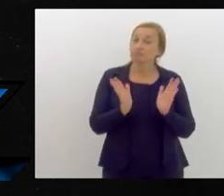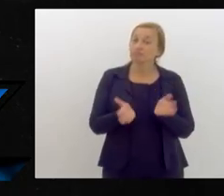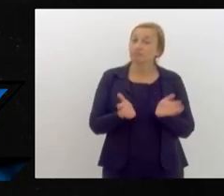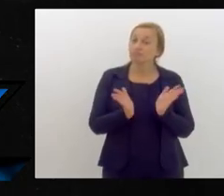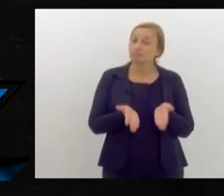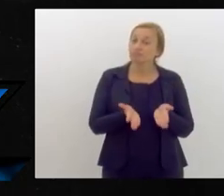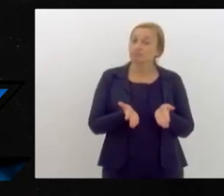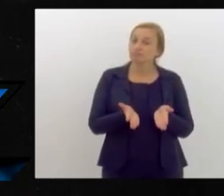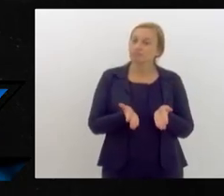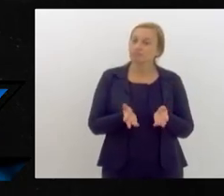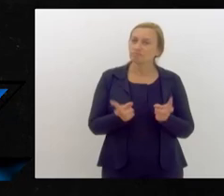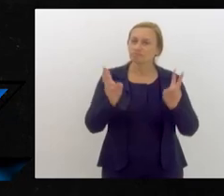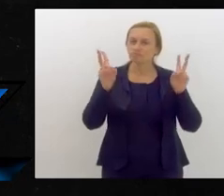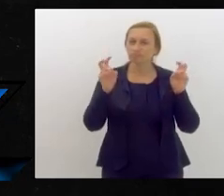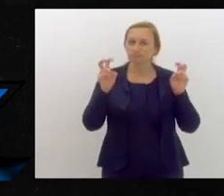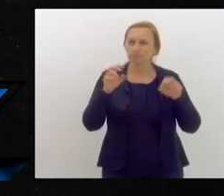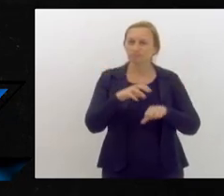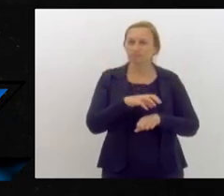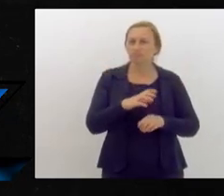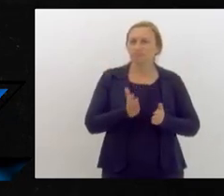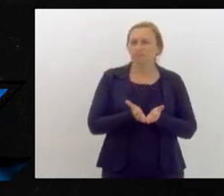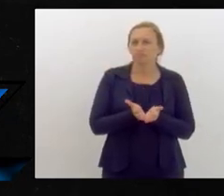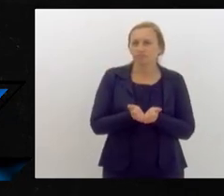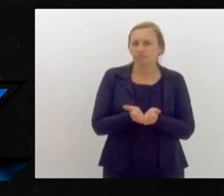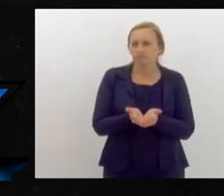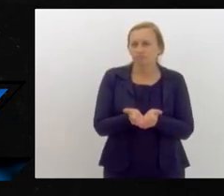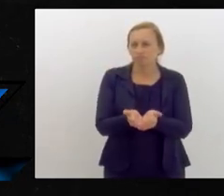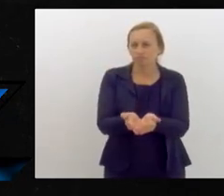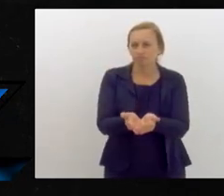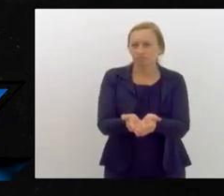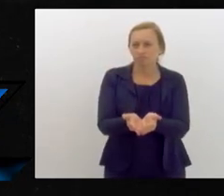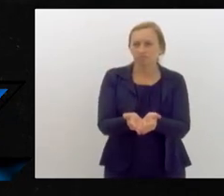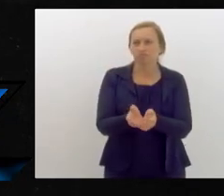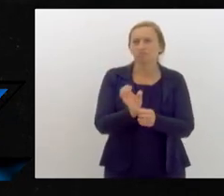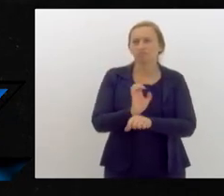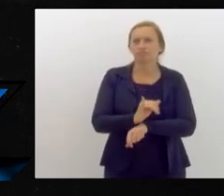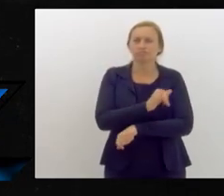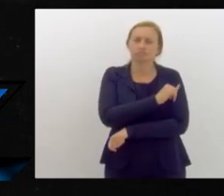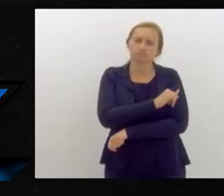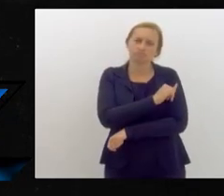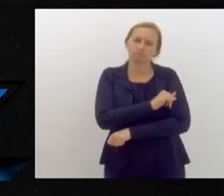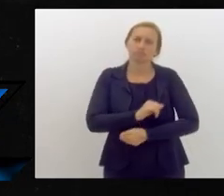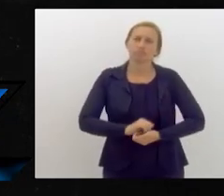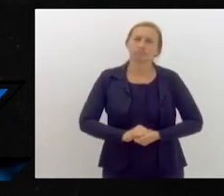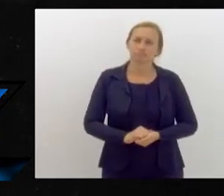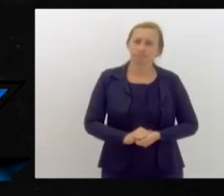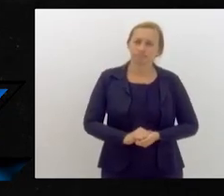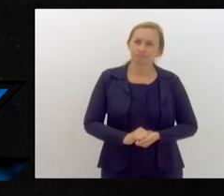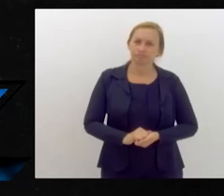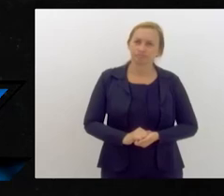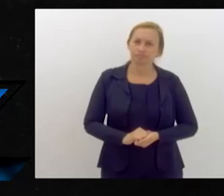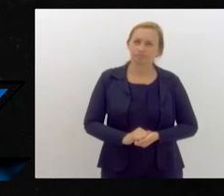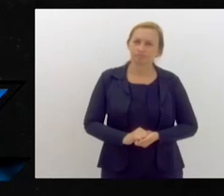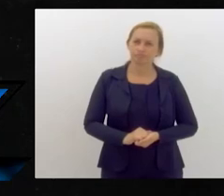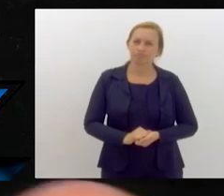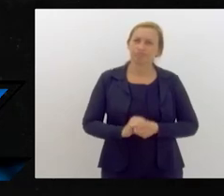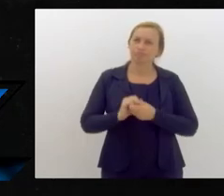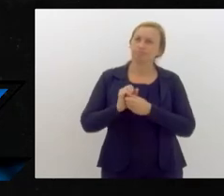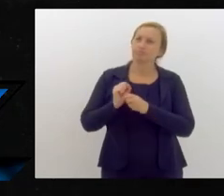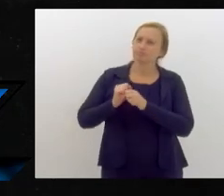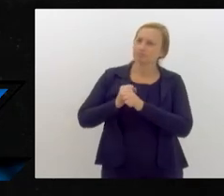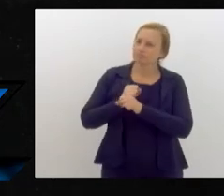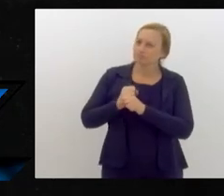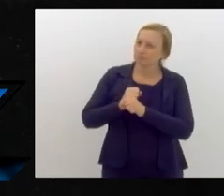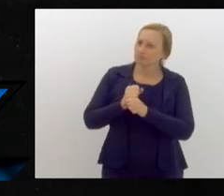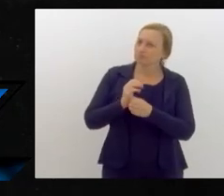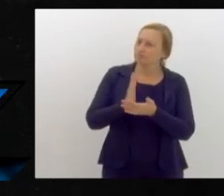com a questão do transporte aquaviário no estado do Rio de Janeiro já muito tempo que a gente